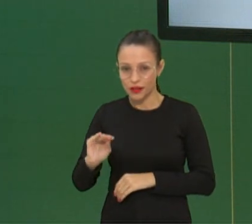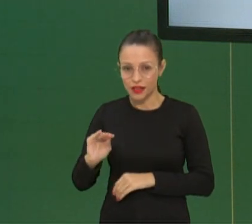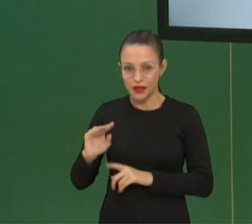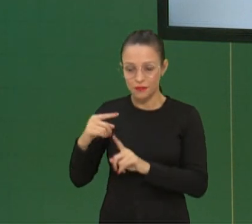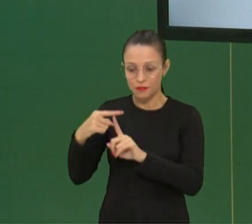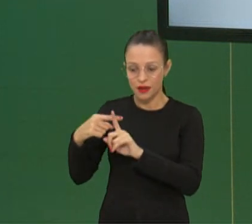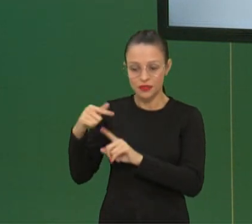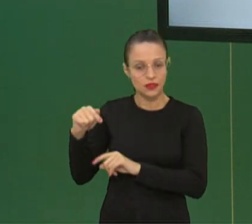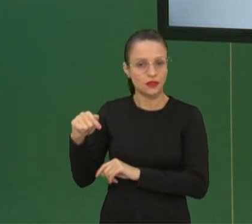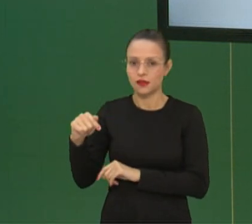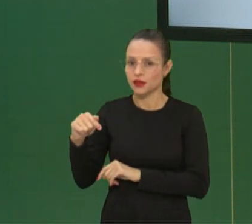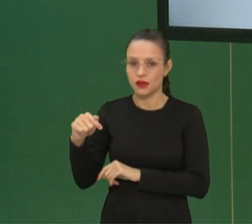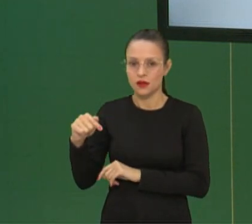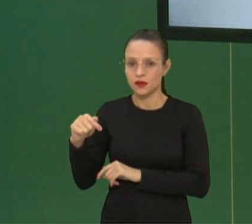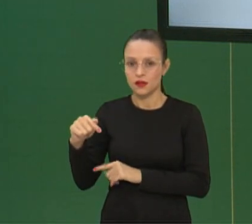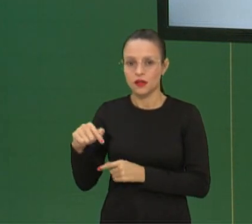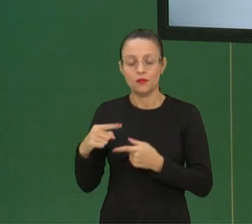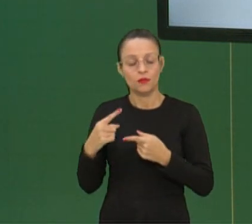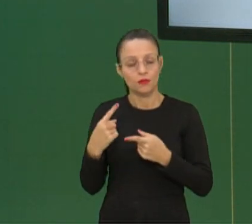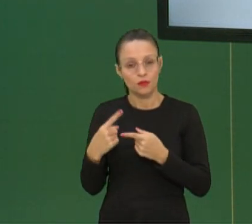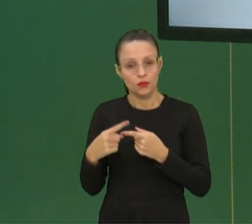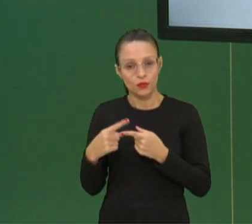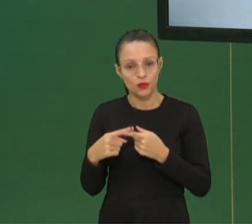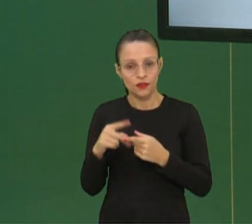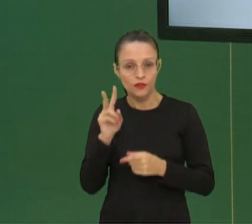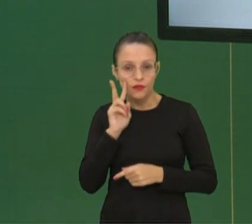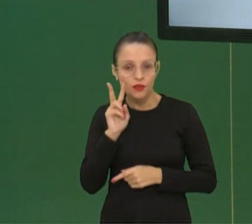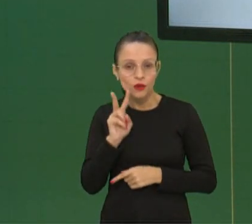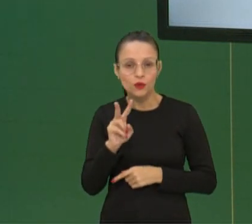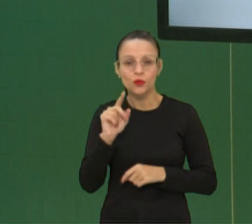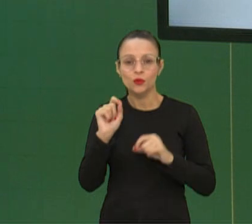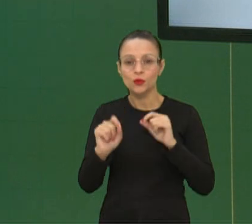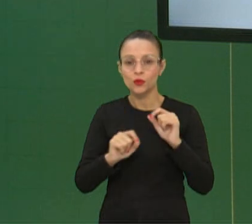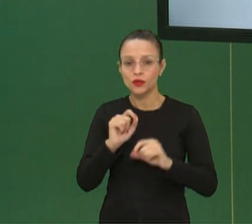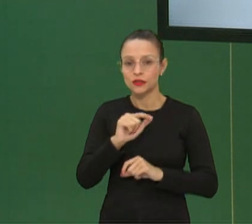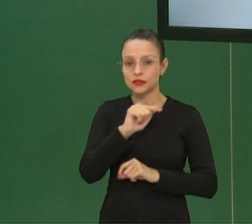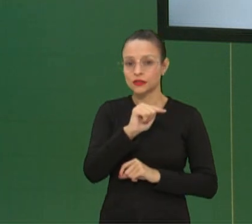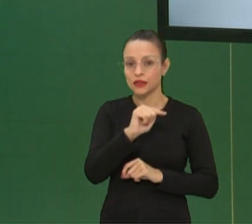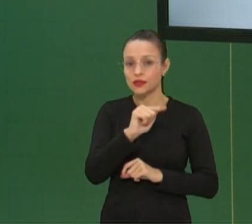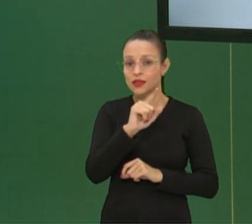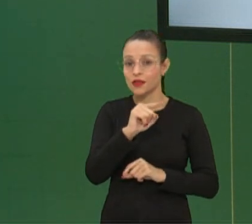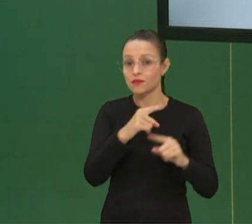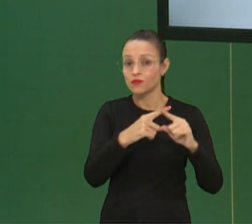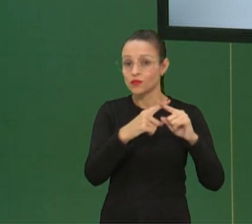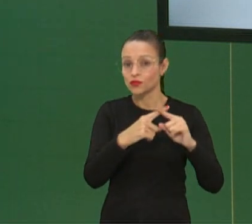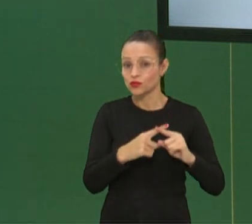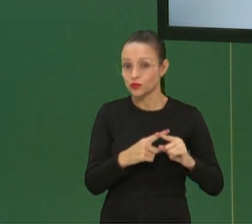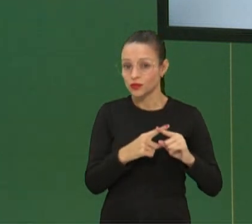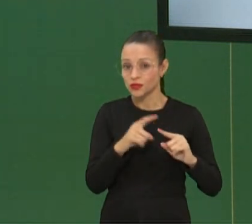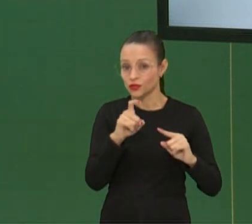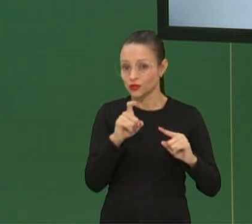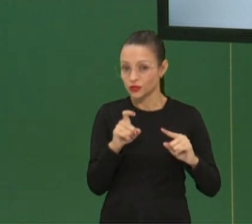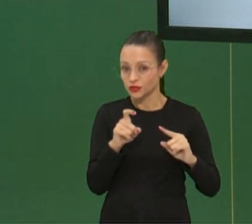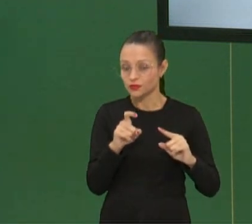você não vai passar mais. Por quê? Porque você olhou ali e você viu que o 7 está multiplicando o x. Tá?